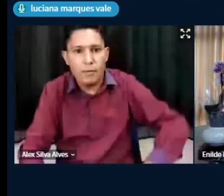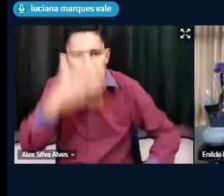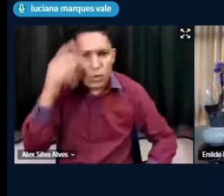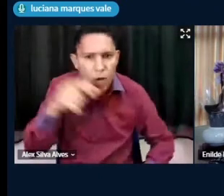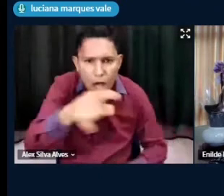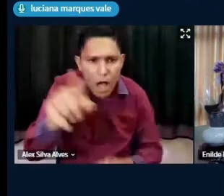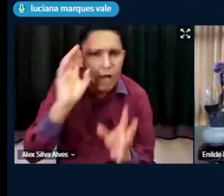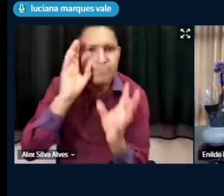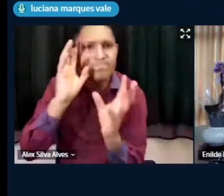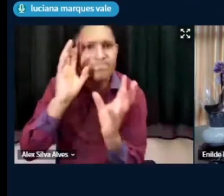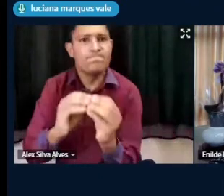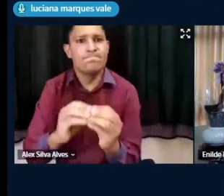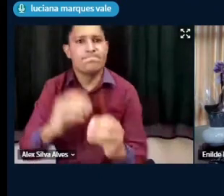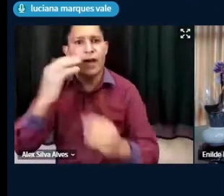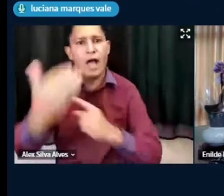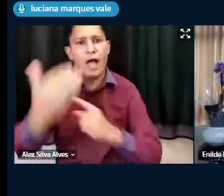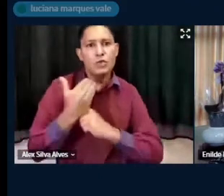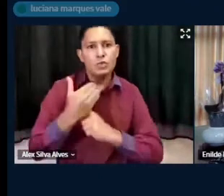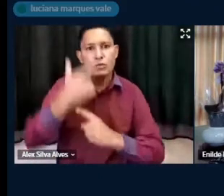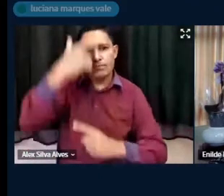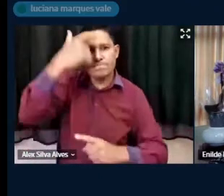a inter-relação entre elas.